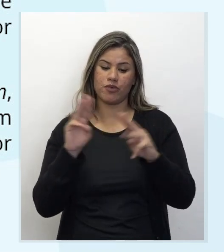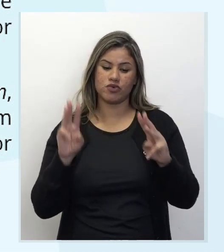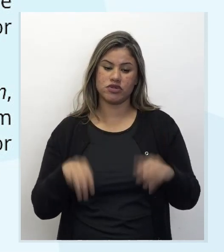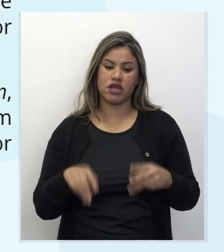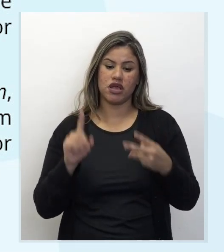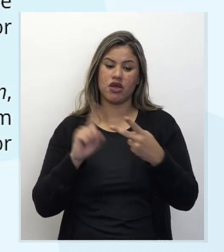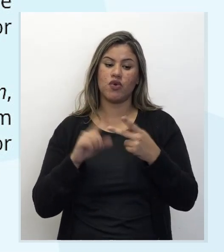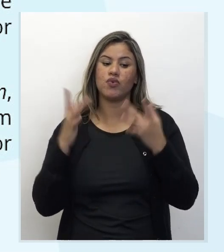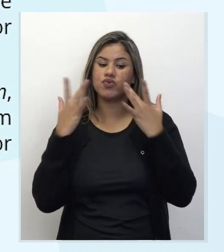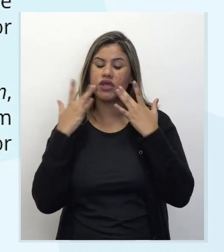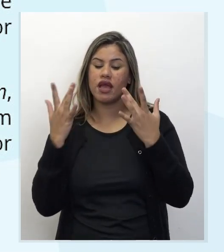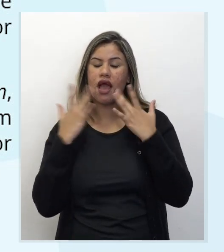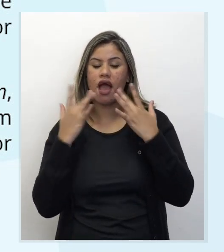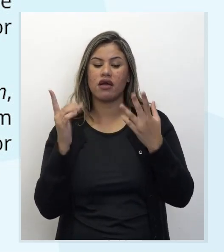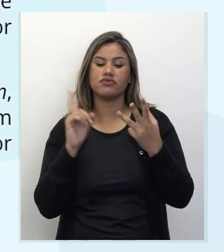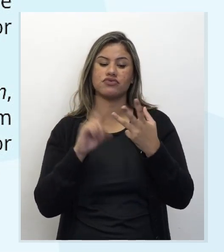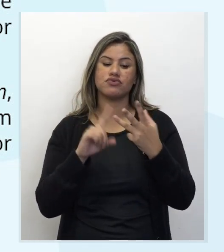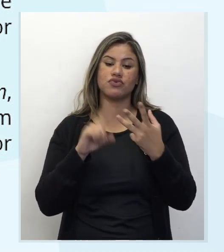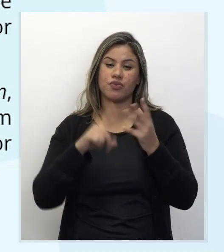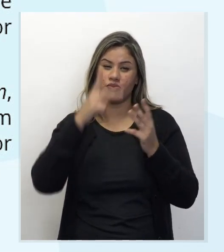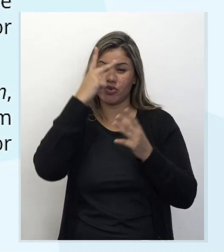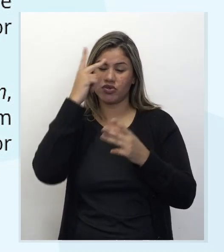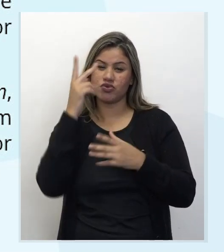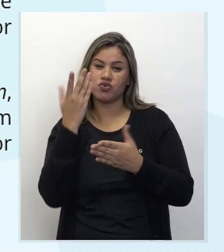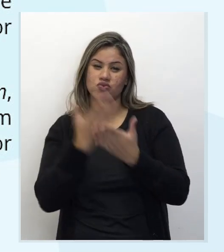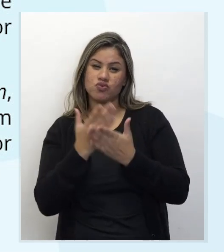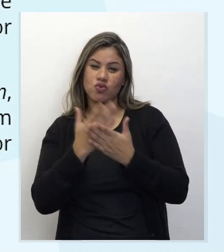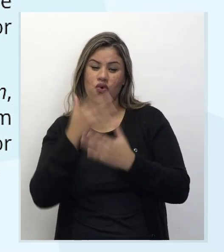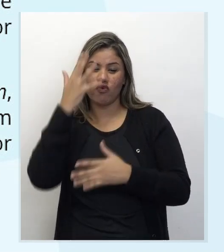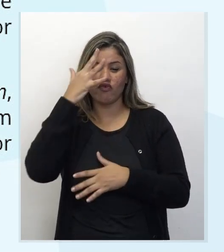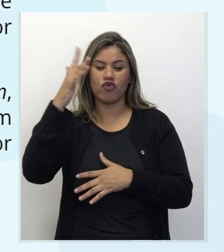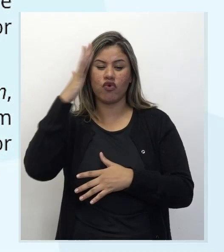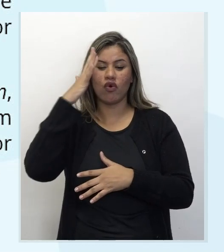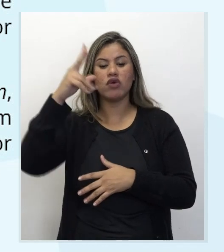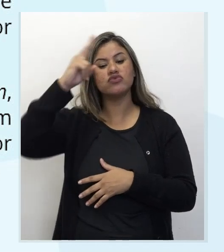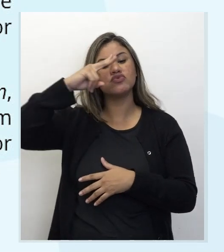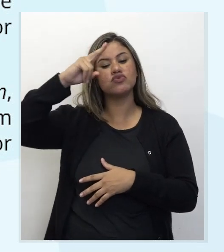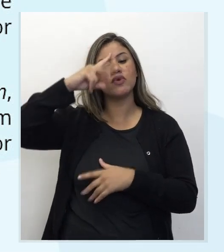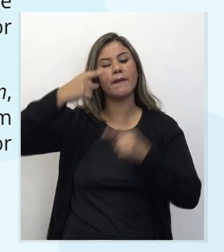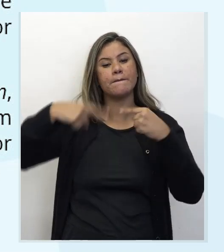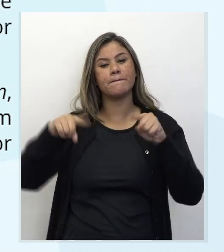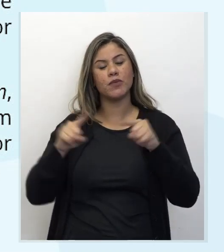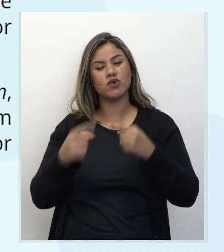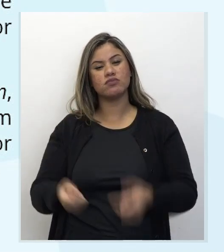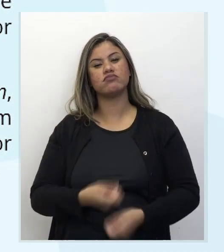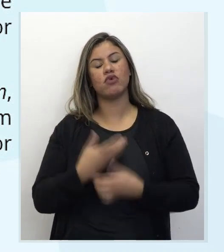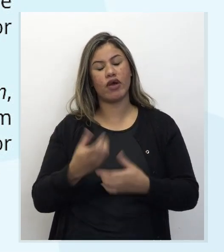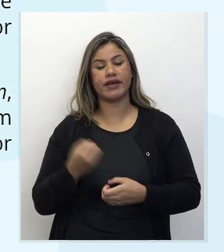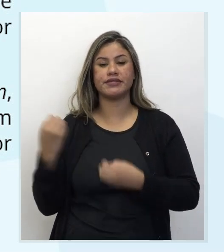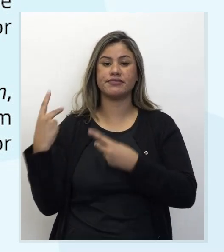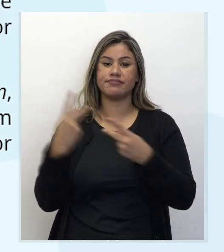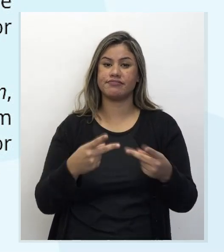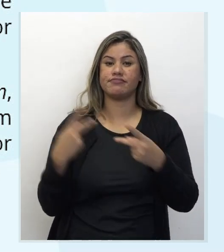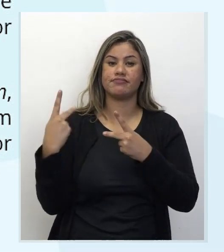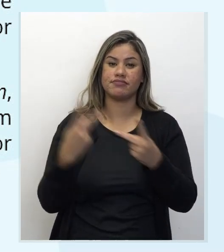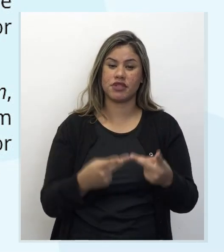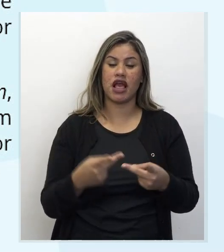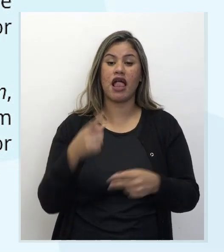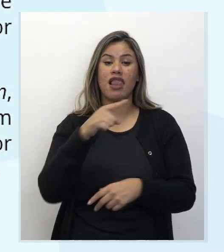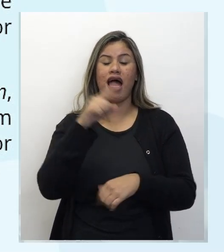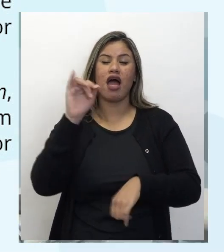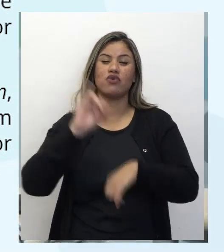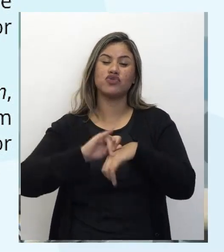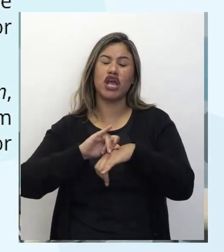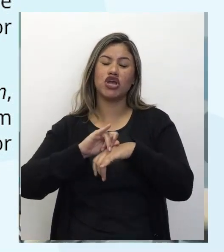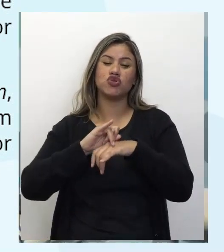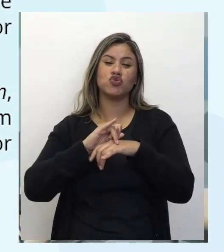sendo frequentado por estudiosos como filósofos, historiadores, músicos e poetas, ou seja, era um grande centro cultural